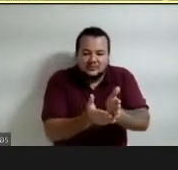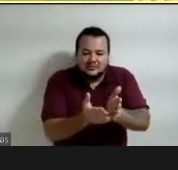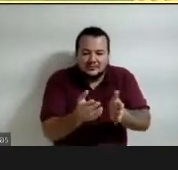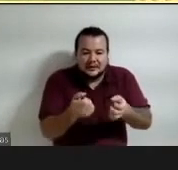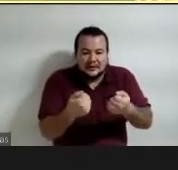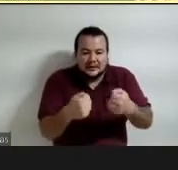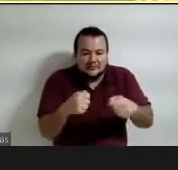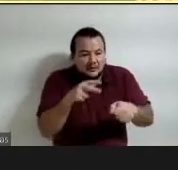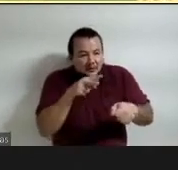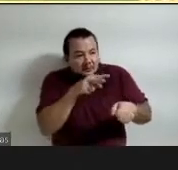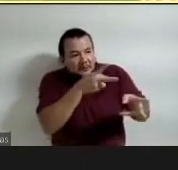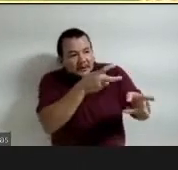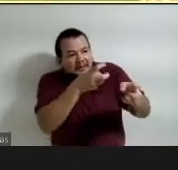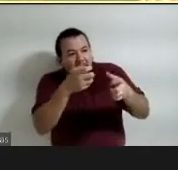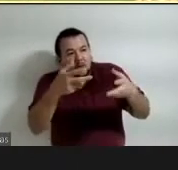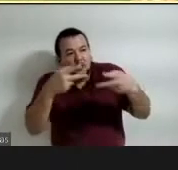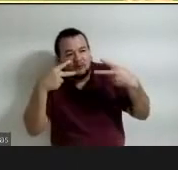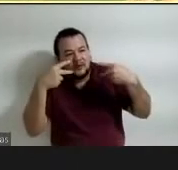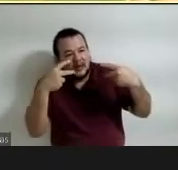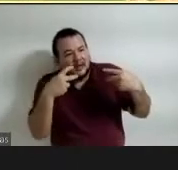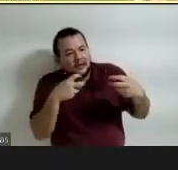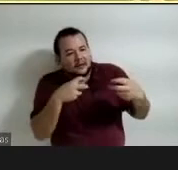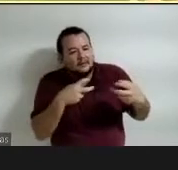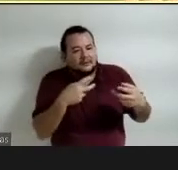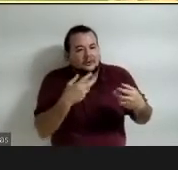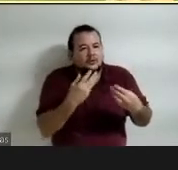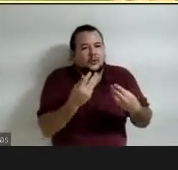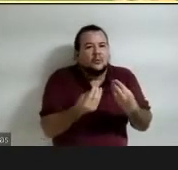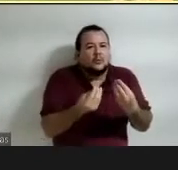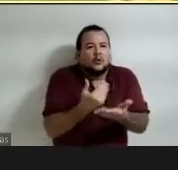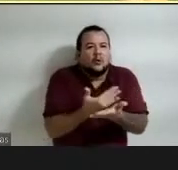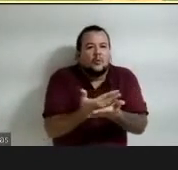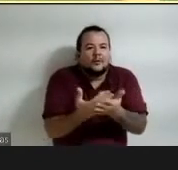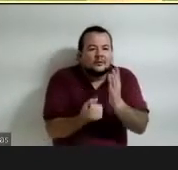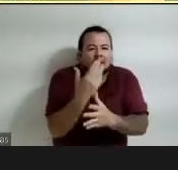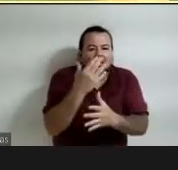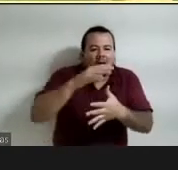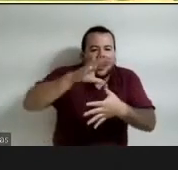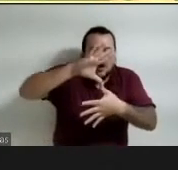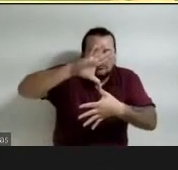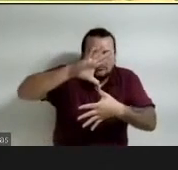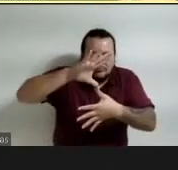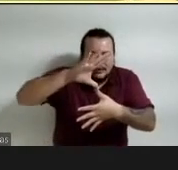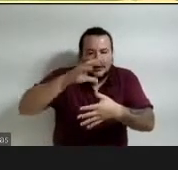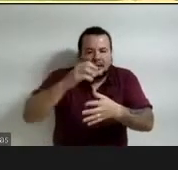isso. A gente mapeou, através de